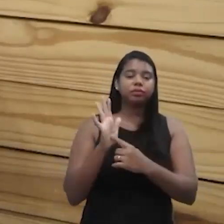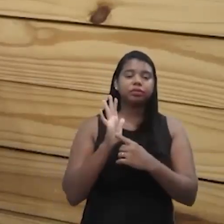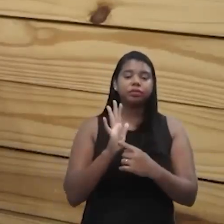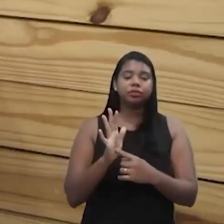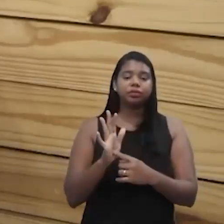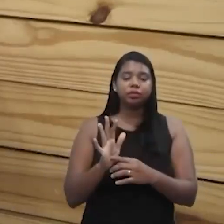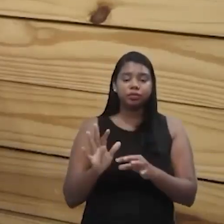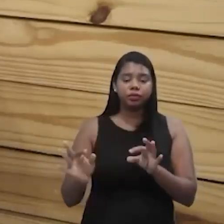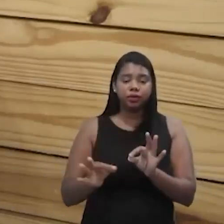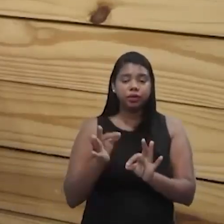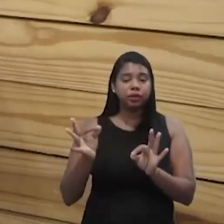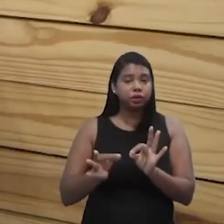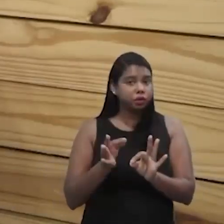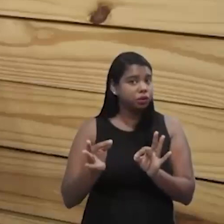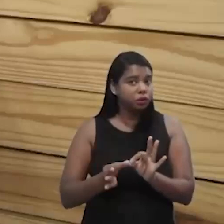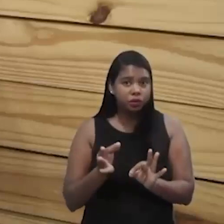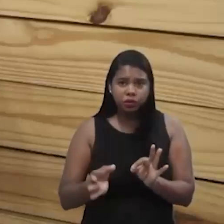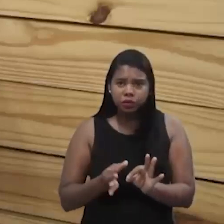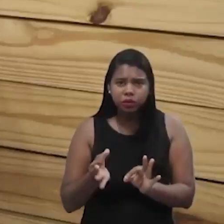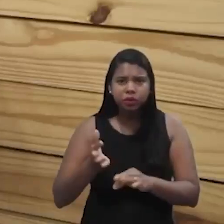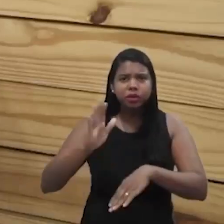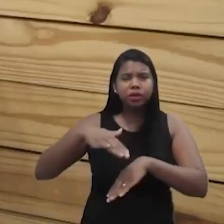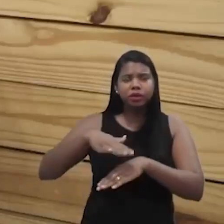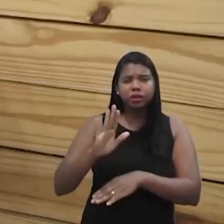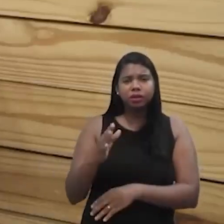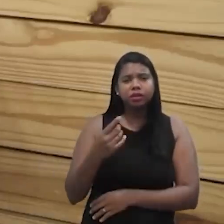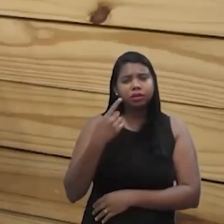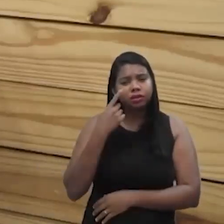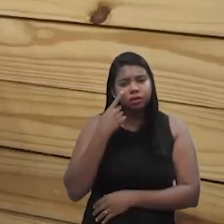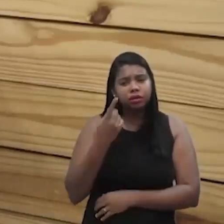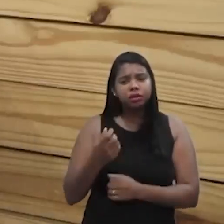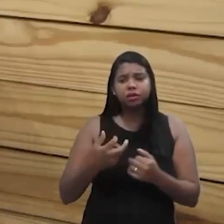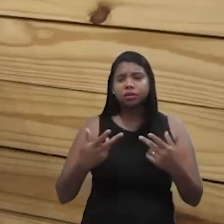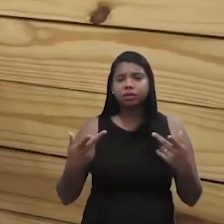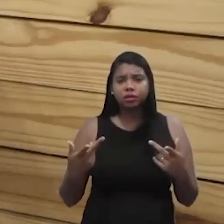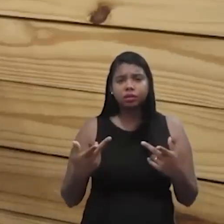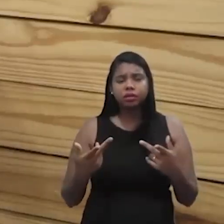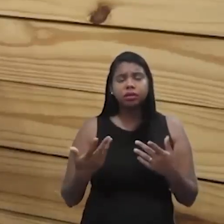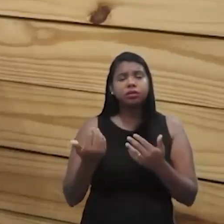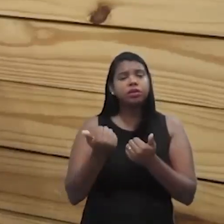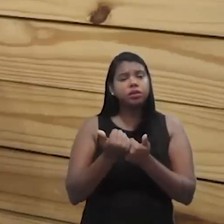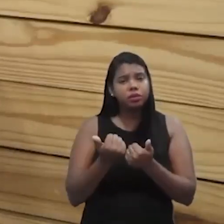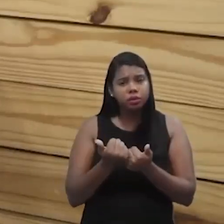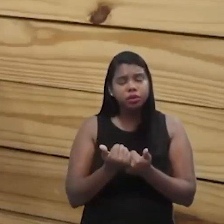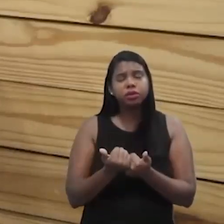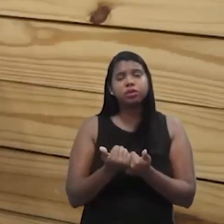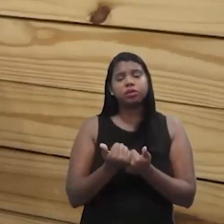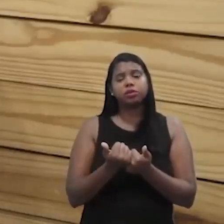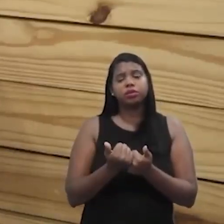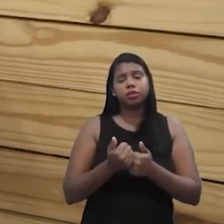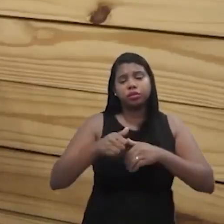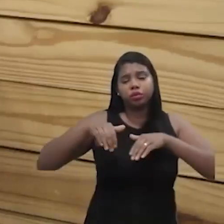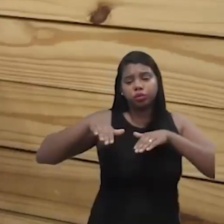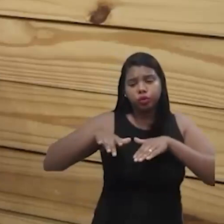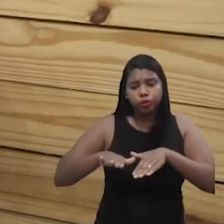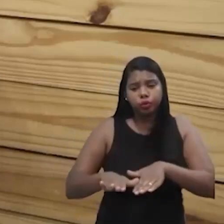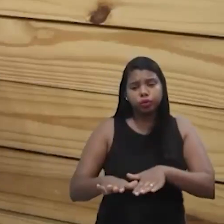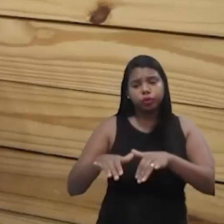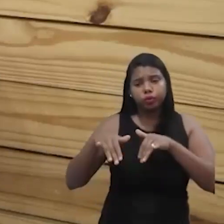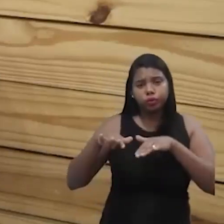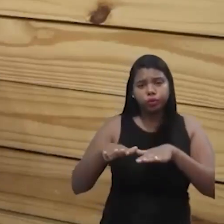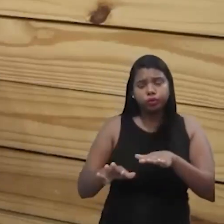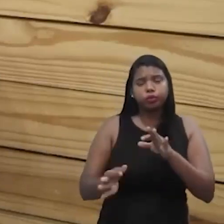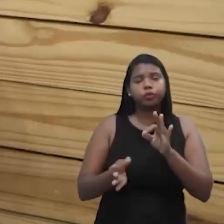de costura, não é? Mas hoje, cada vez mais, você tem equipamentos que vêm substituindo em larga escala o trabalho